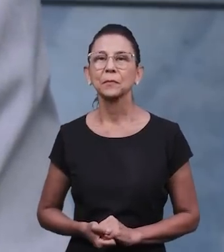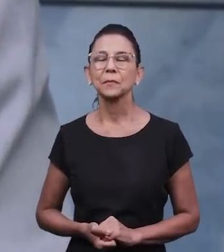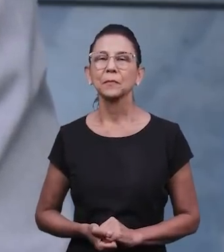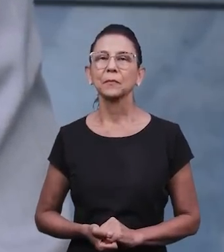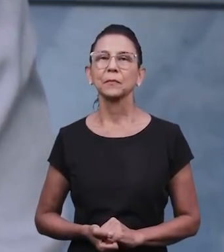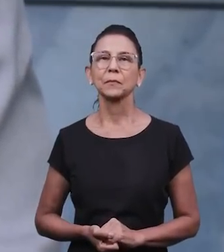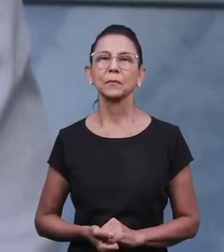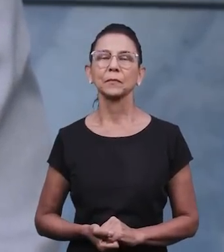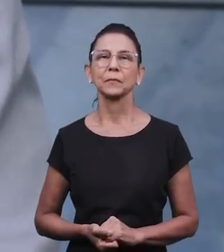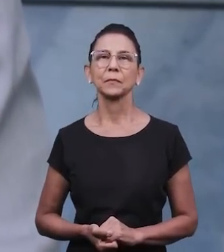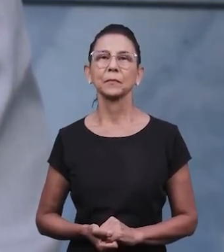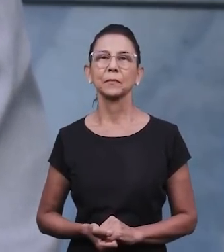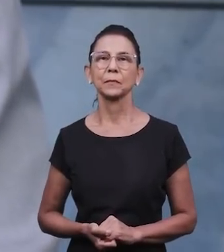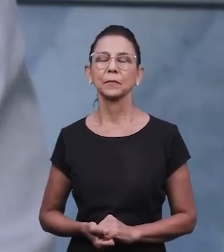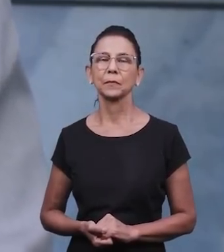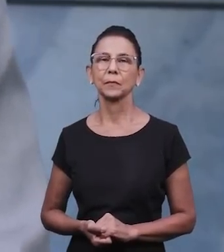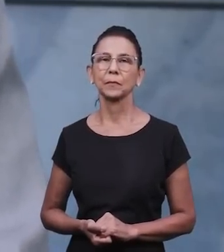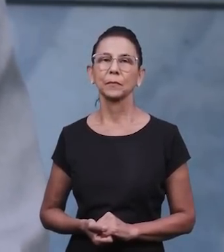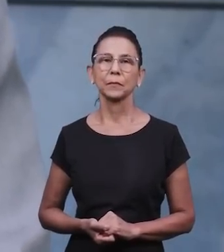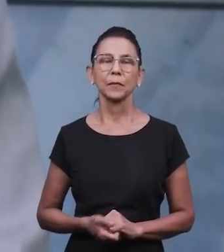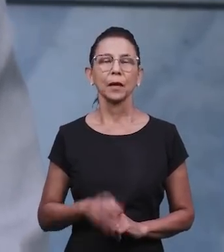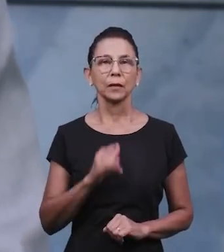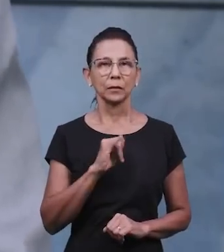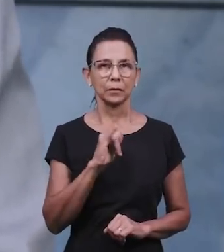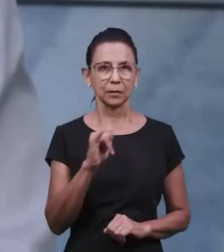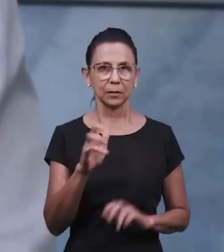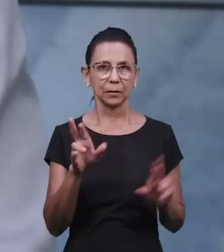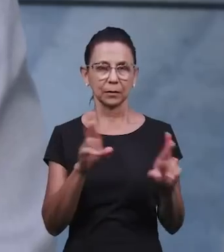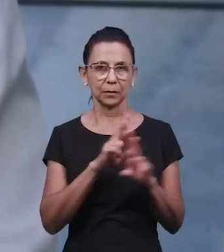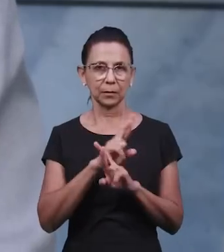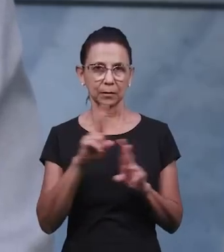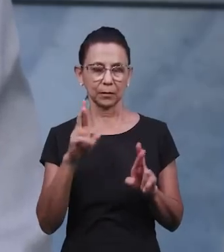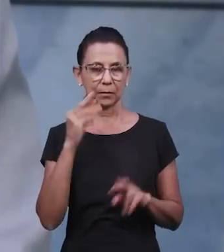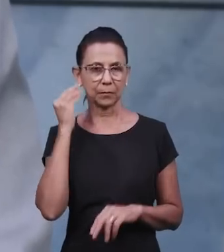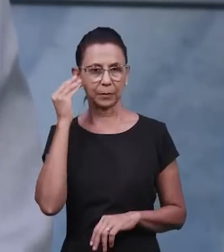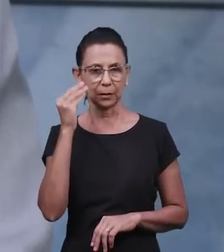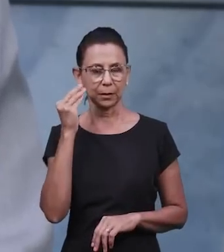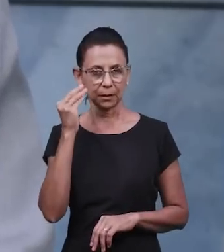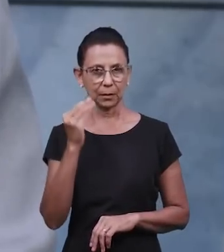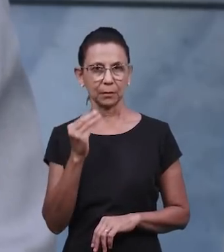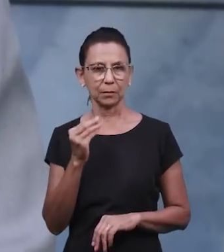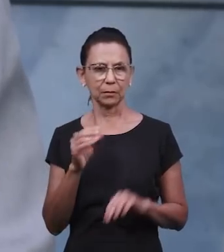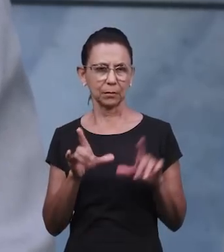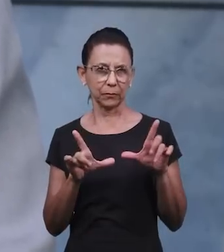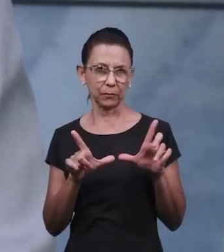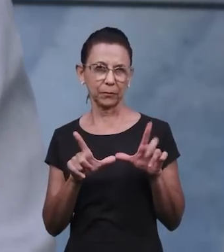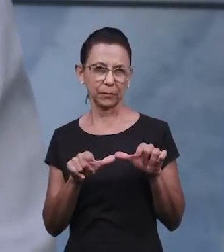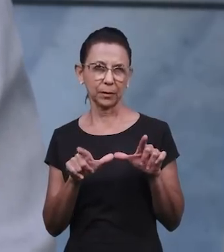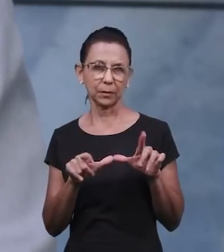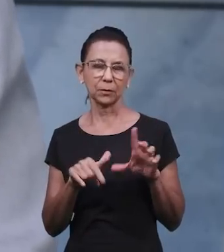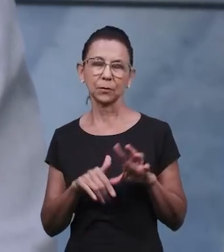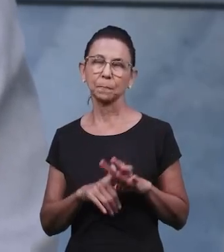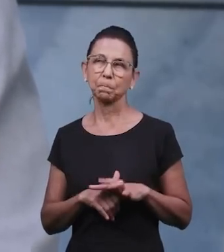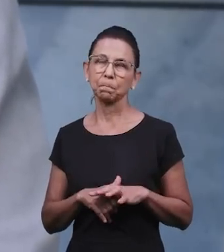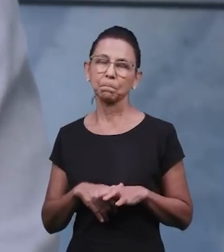você contou. E eu queria falar uma coisa acerca dessa experiência que a Mariana contou, de uma